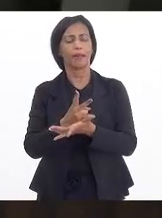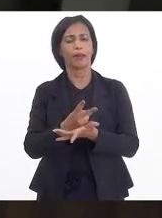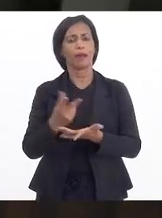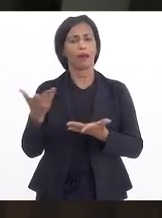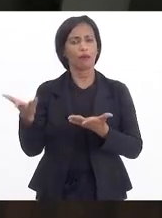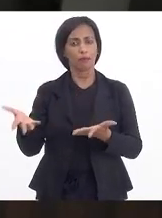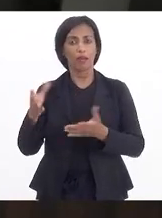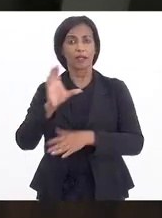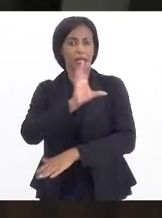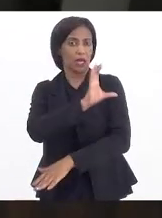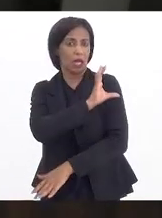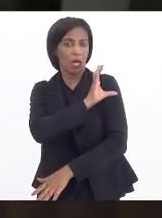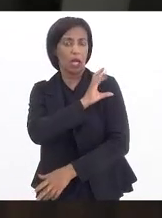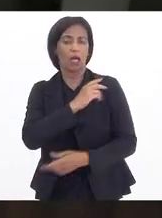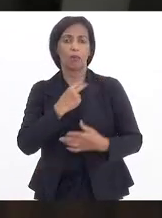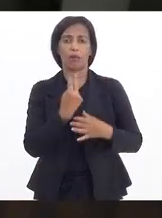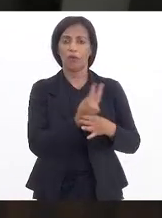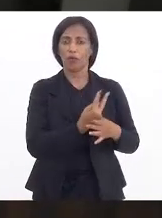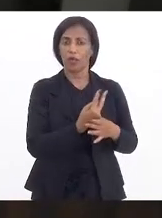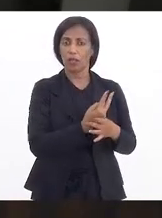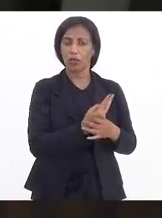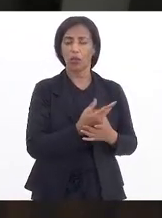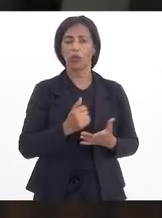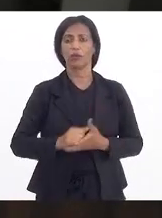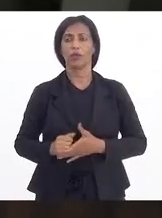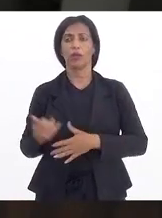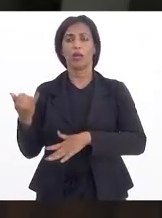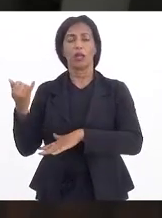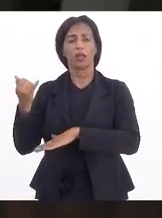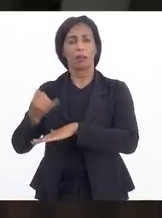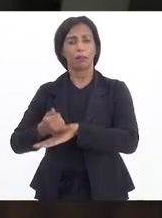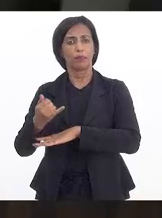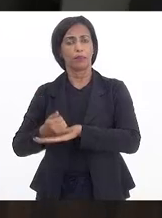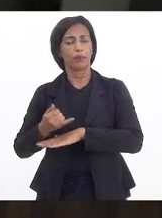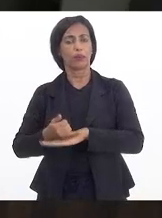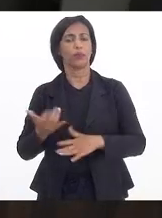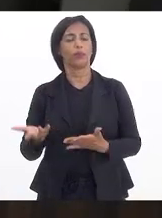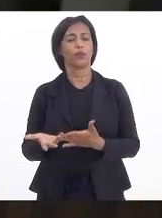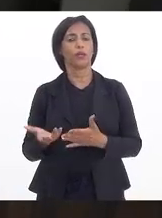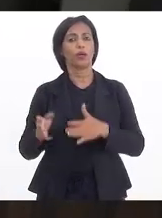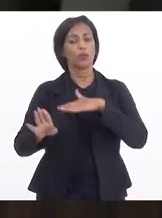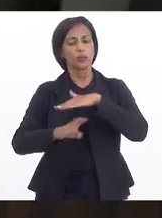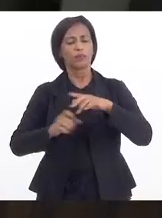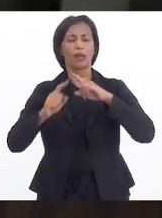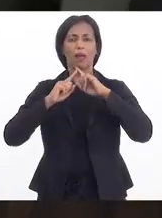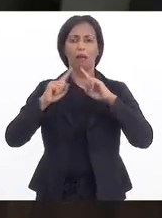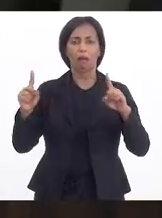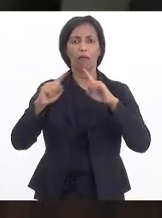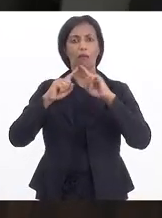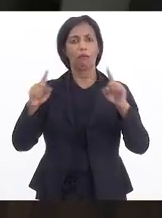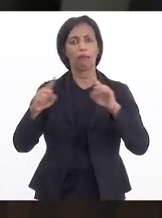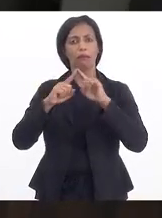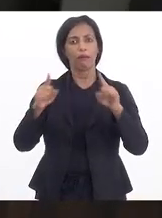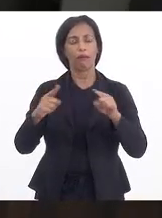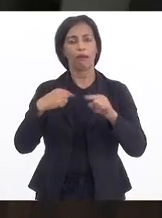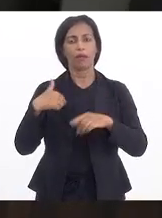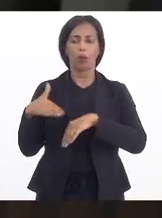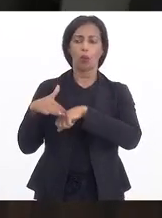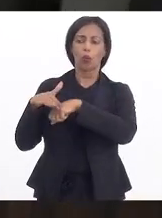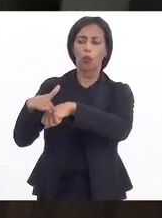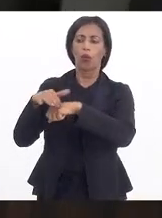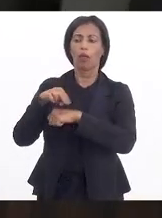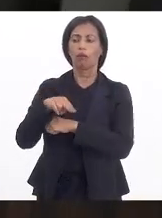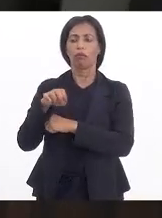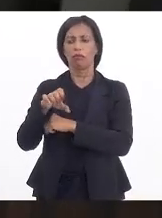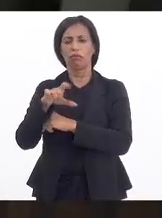assim em Campos foi assim Volta Redonda Itaperuna os empresários reclamando e eu conversei com o Nelson